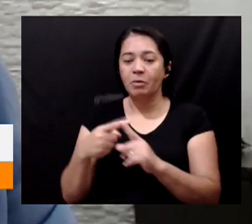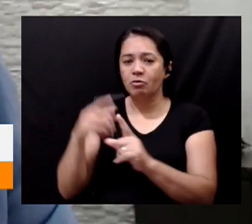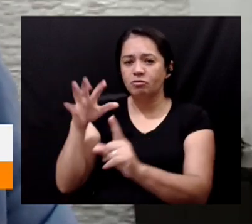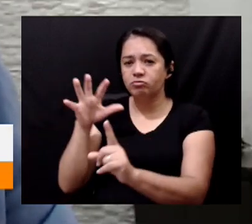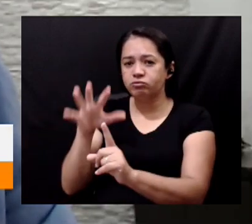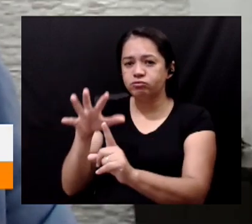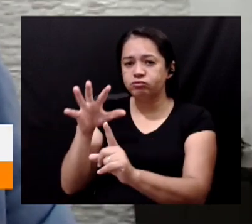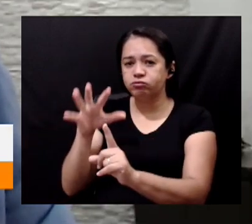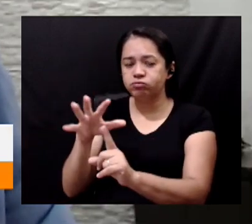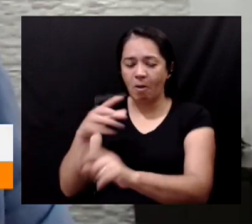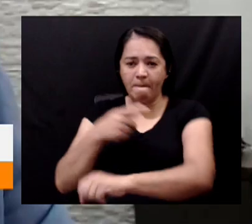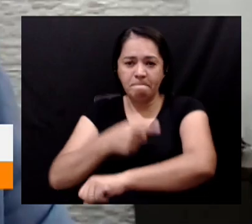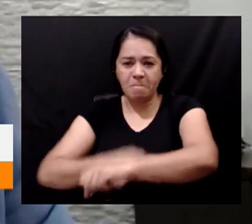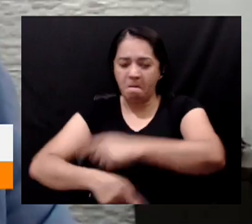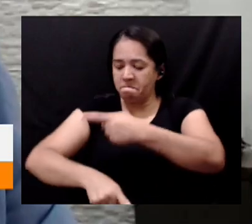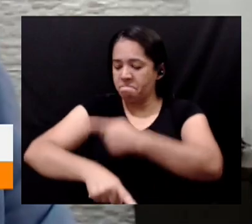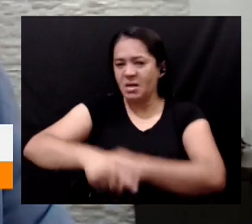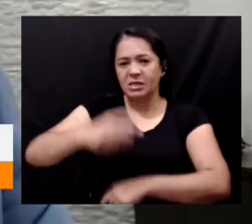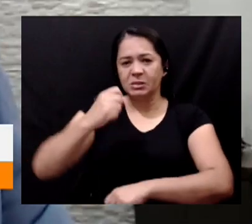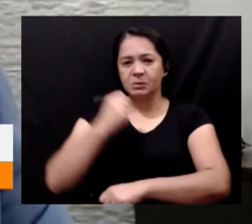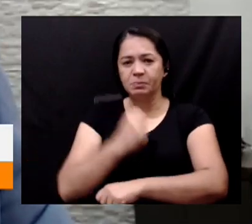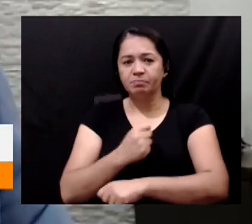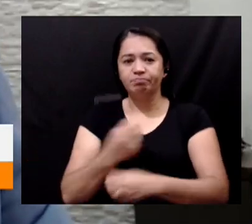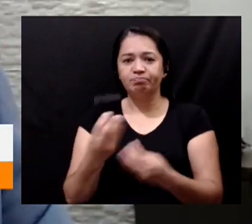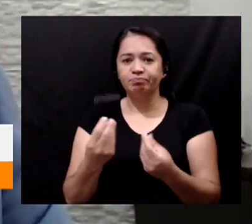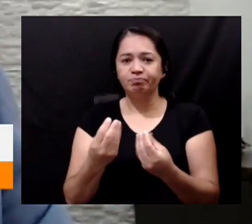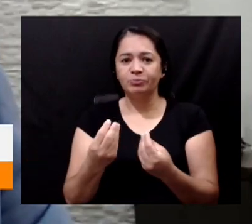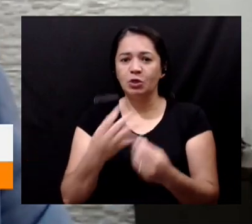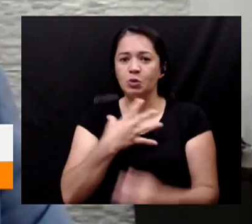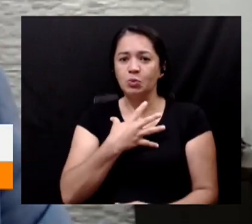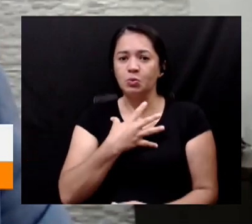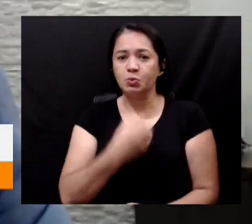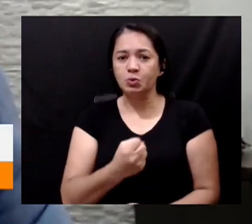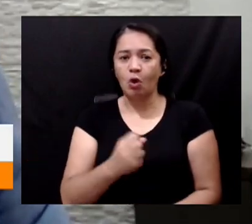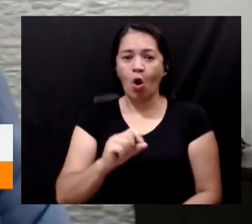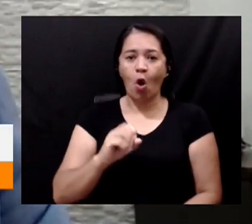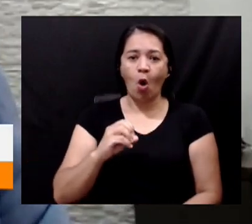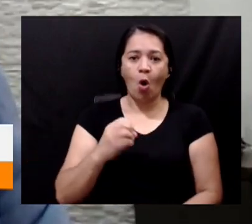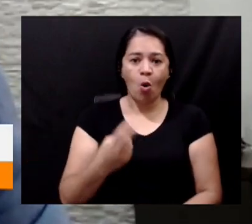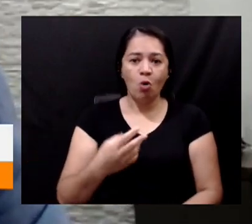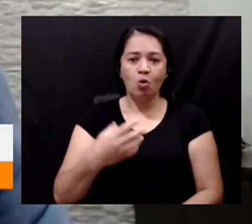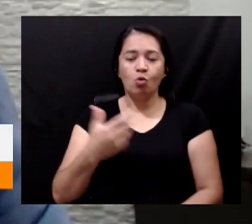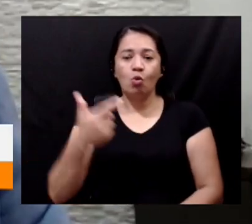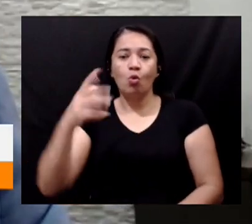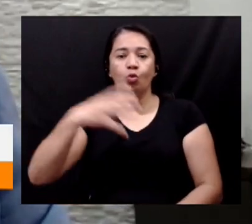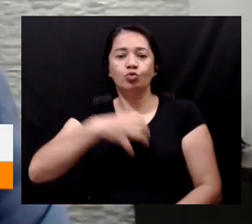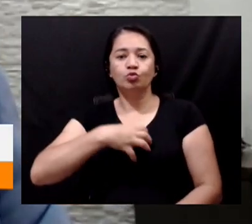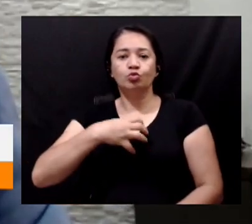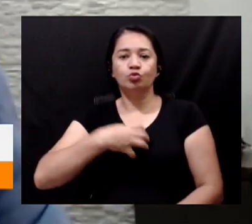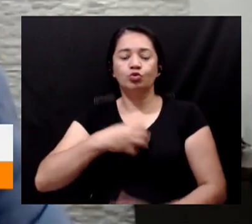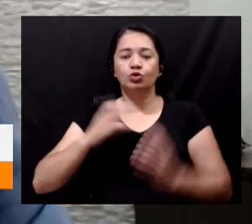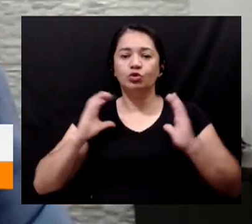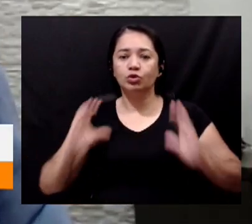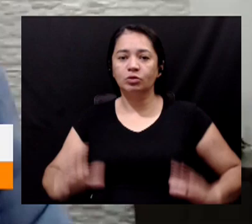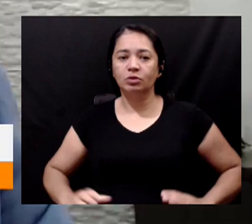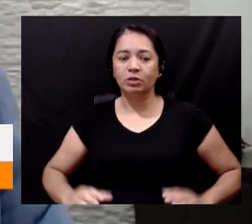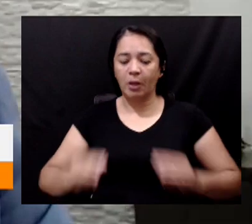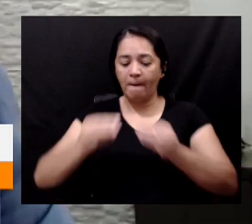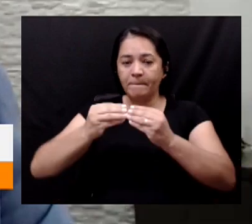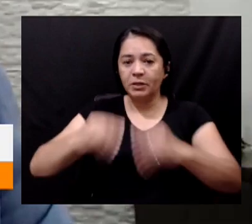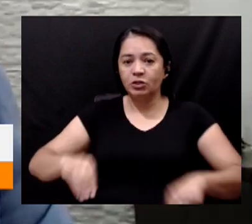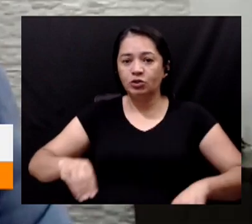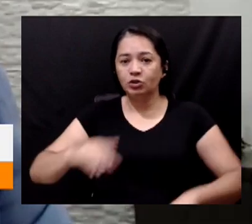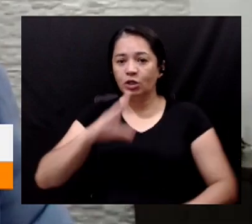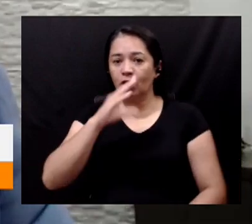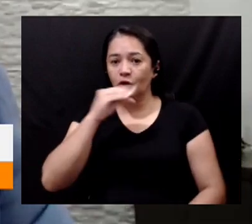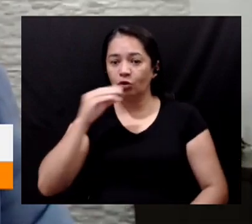induzir o suicídio ou alguma outra forma de comportamento que seja prejudicial ao próprio jovem ou a terceiros, isso é crime,